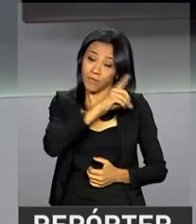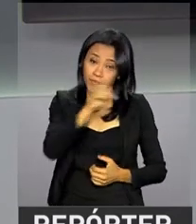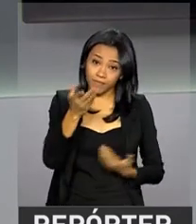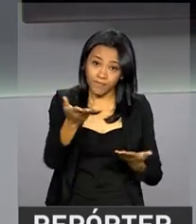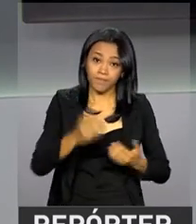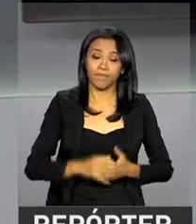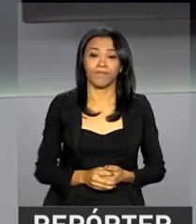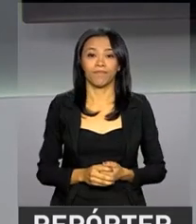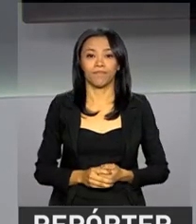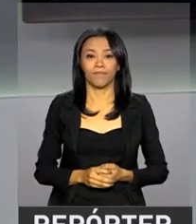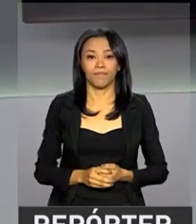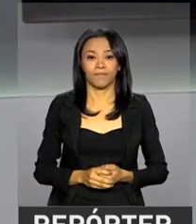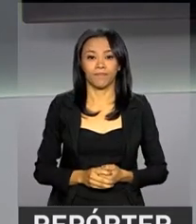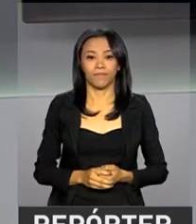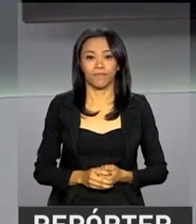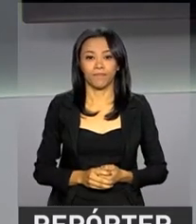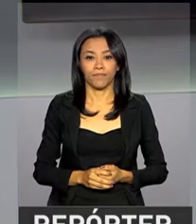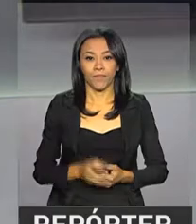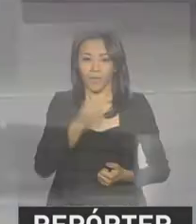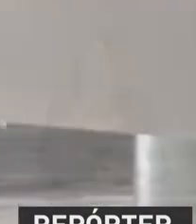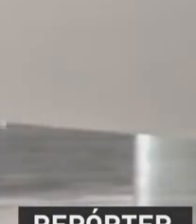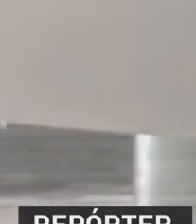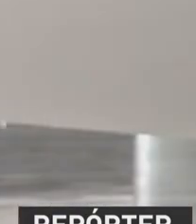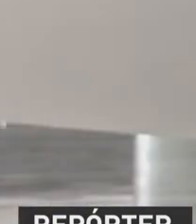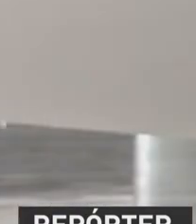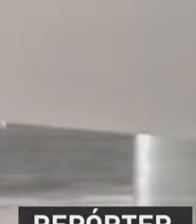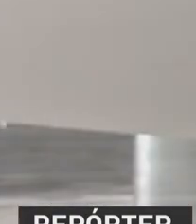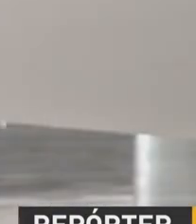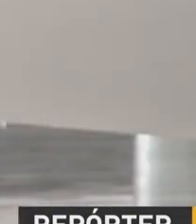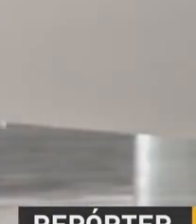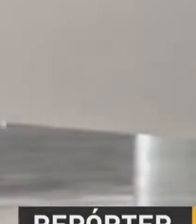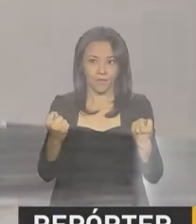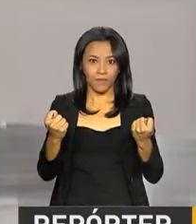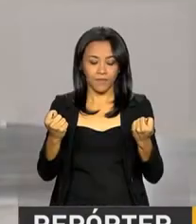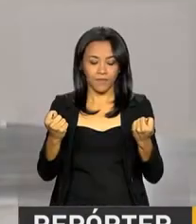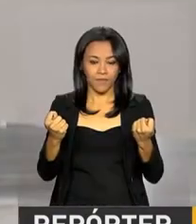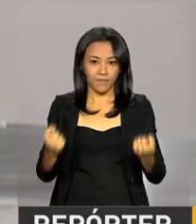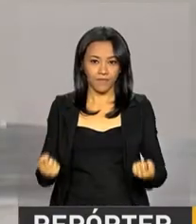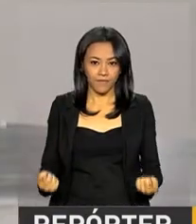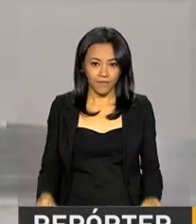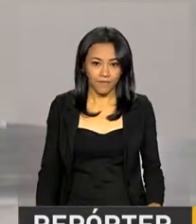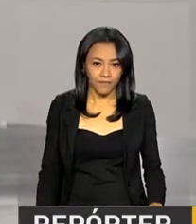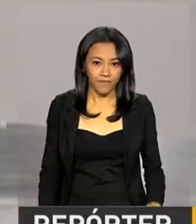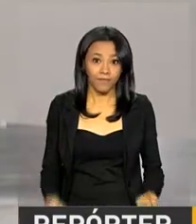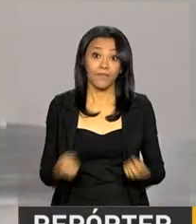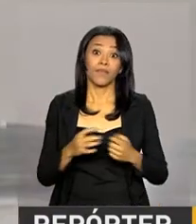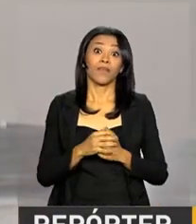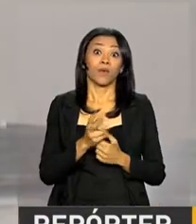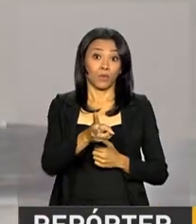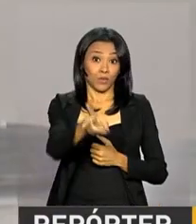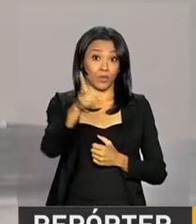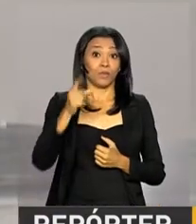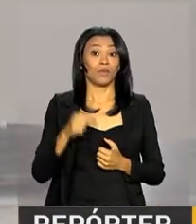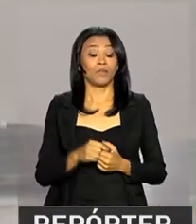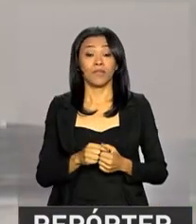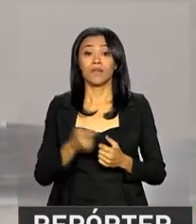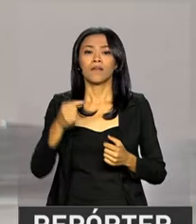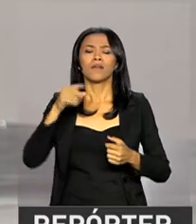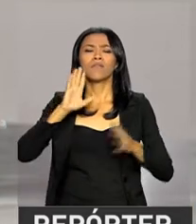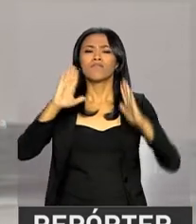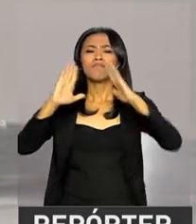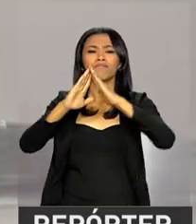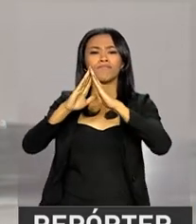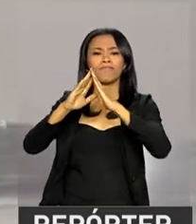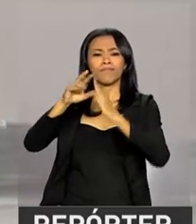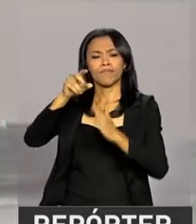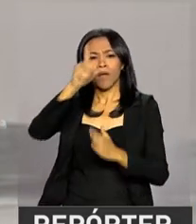para você. Bom dia, Thaisa. Bom dia a todos. Olha, Thaisa, o presidente Michel Temer continua internado no Hospital